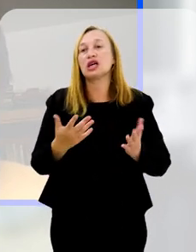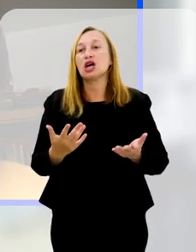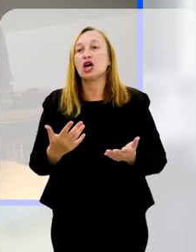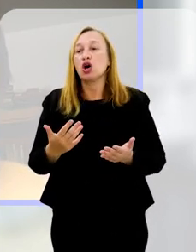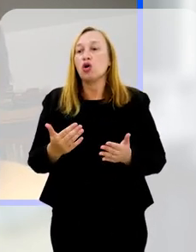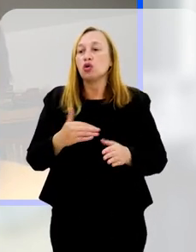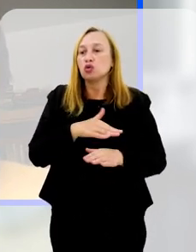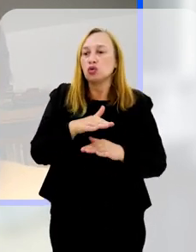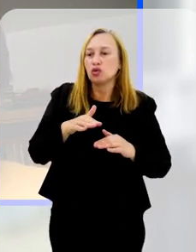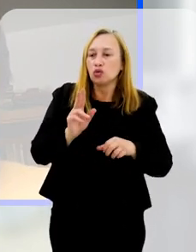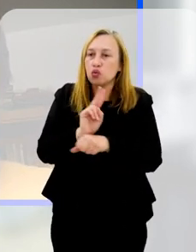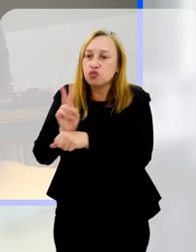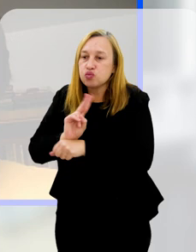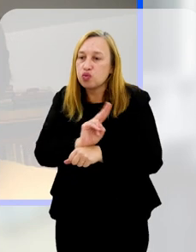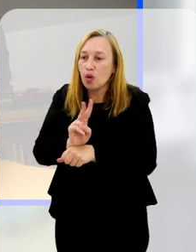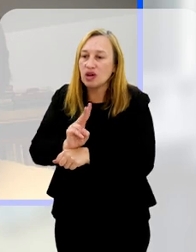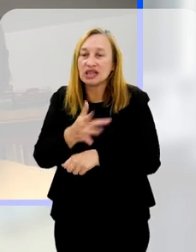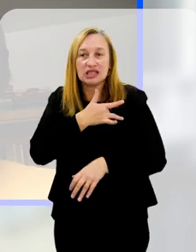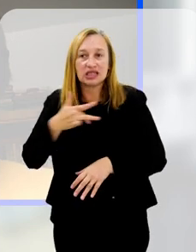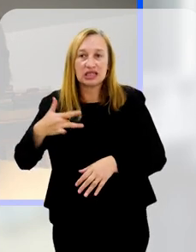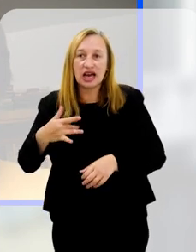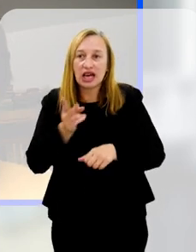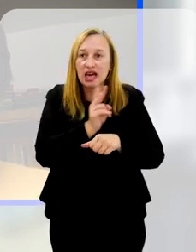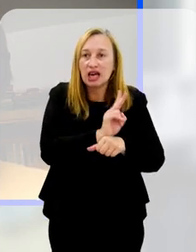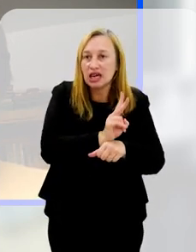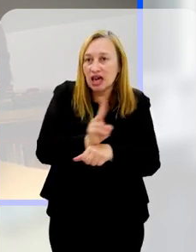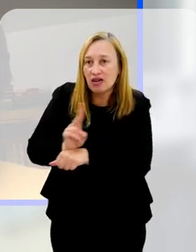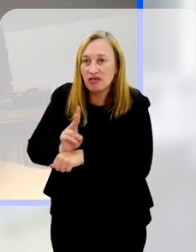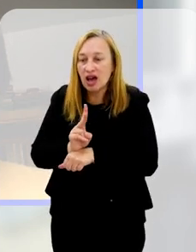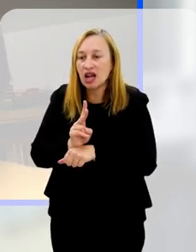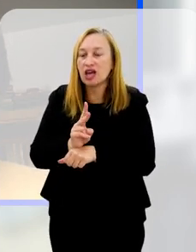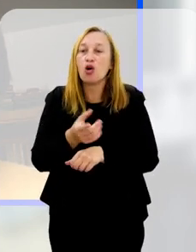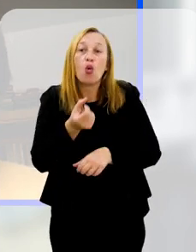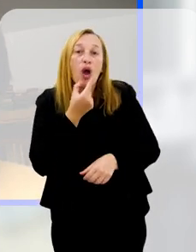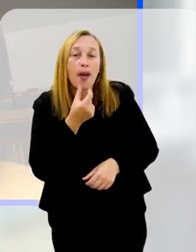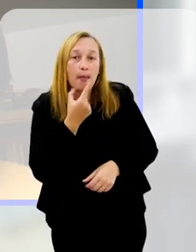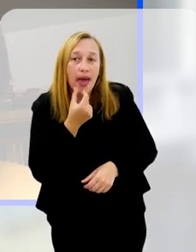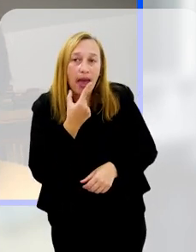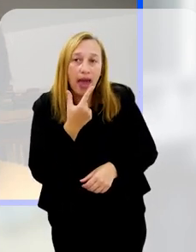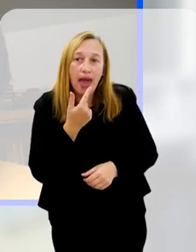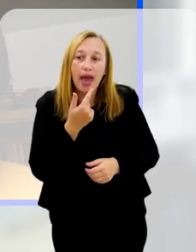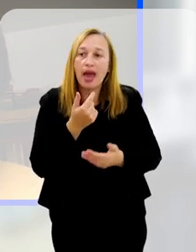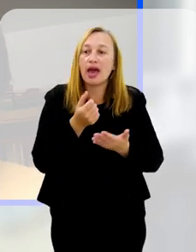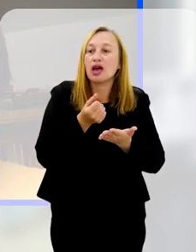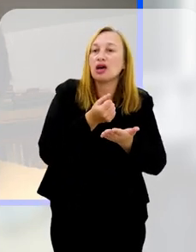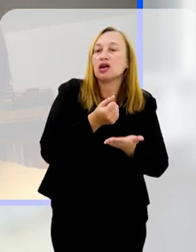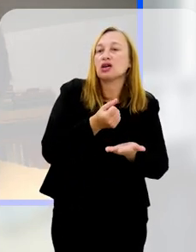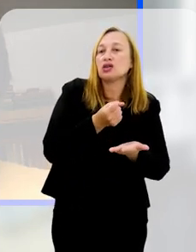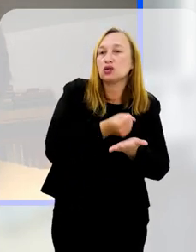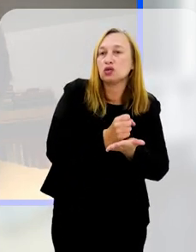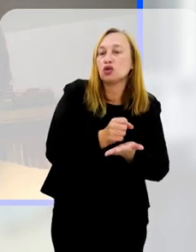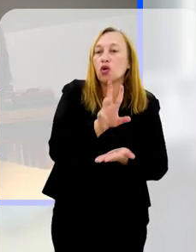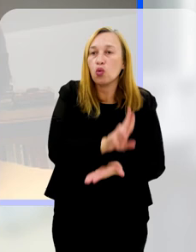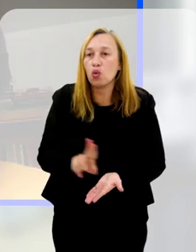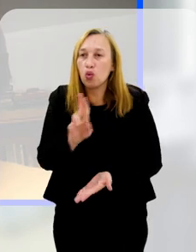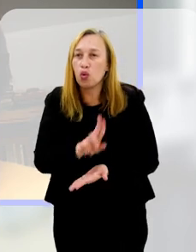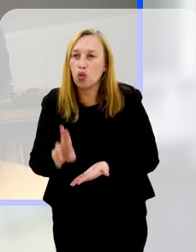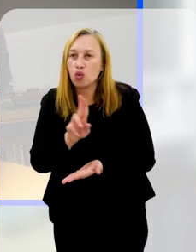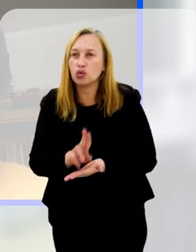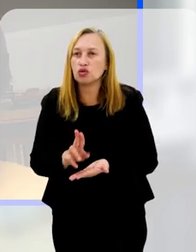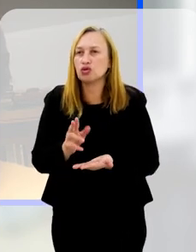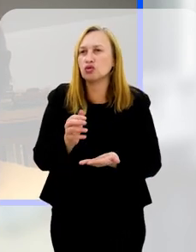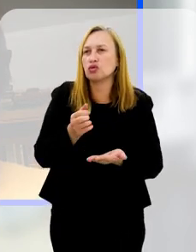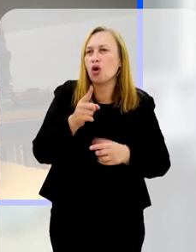sanitária, ou seja, que avalia a utilização ou não de uma droga, de um produto químico,